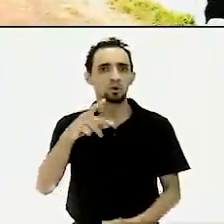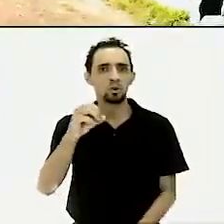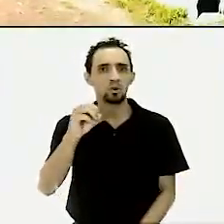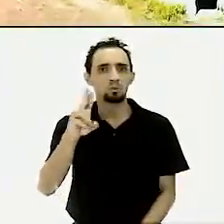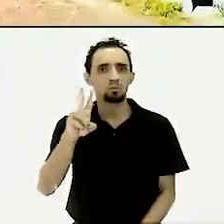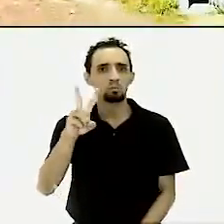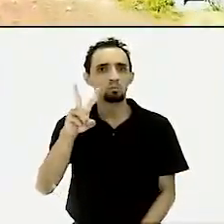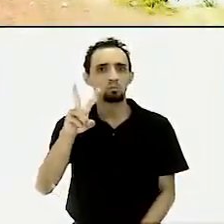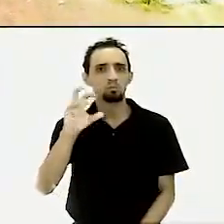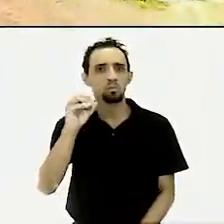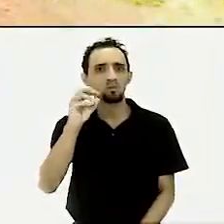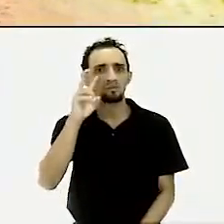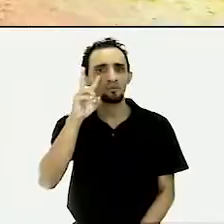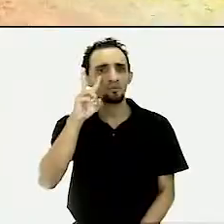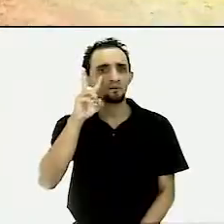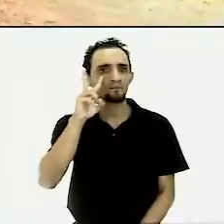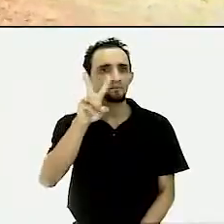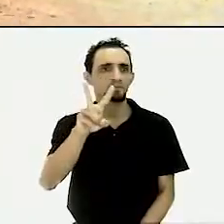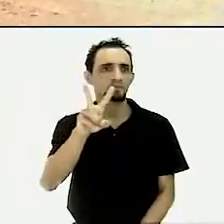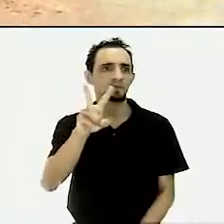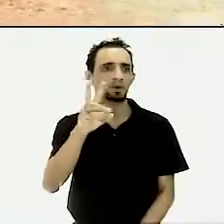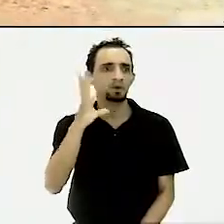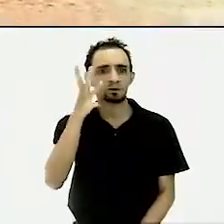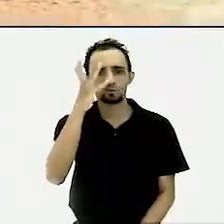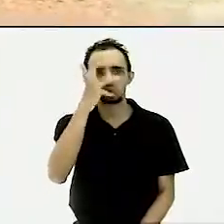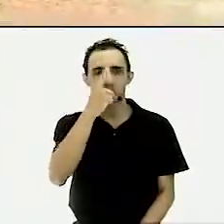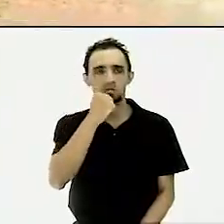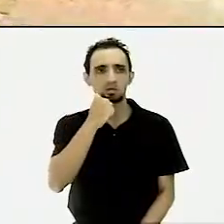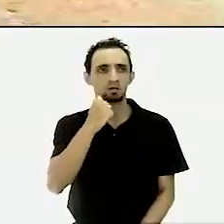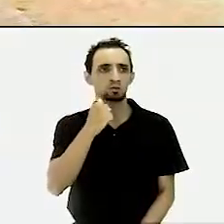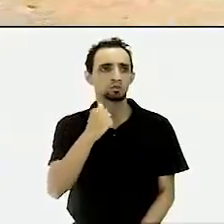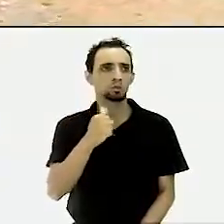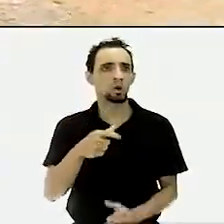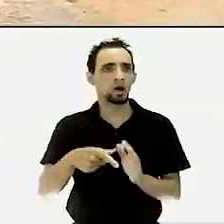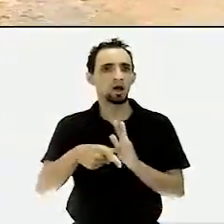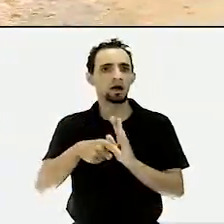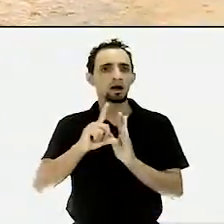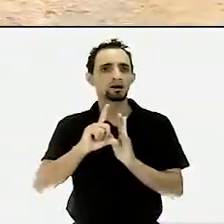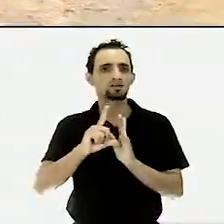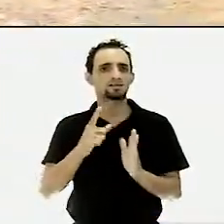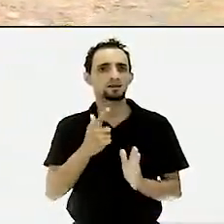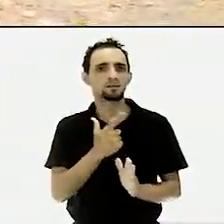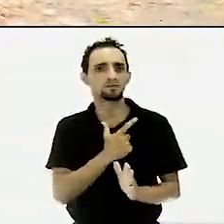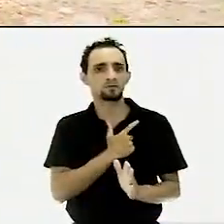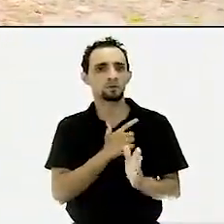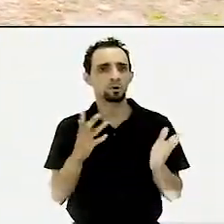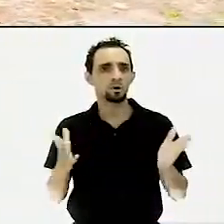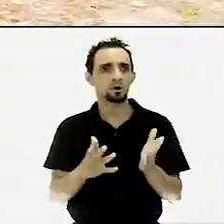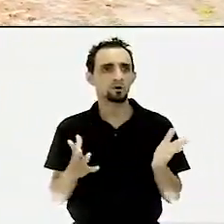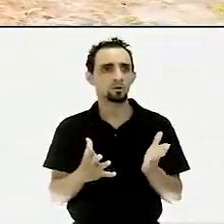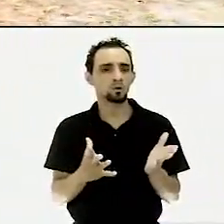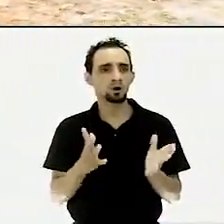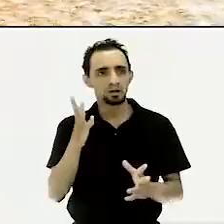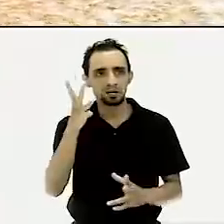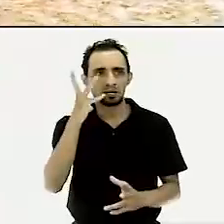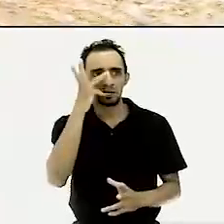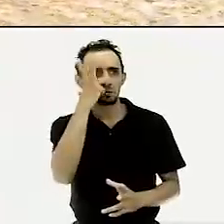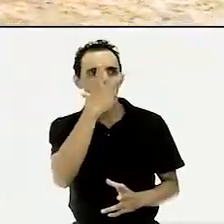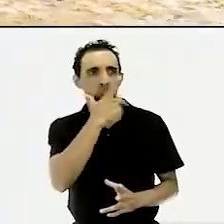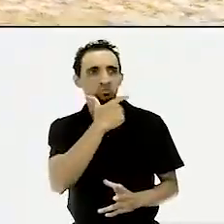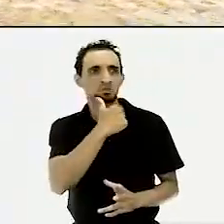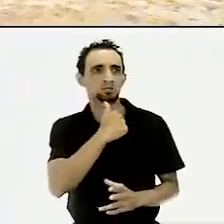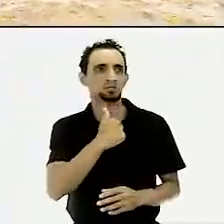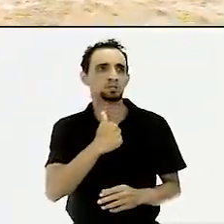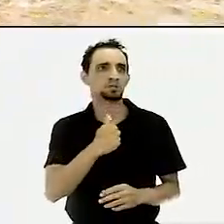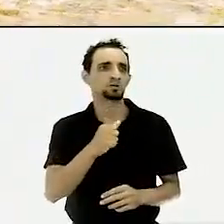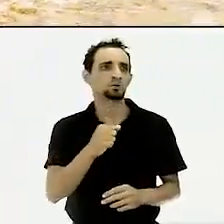dinheiro do bolso dele. Ou mandaram embora. No primeiro dia desse governo, o Fernando já falou assim: volta, Robinho, volta, começa já, desde agora. Está